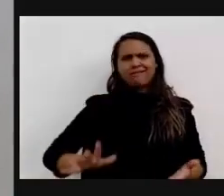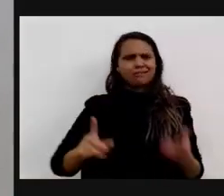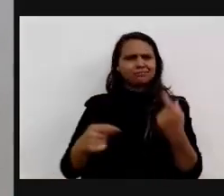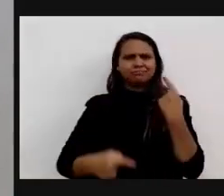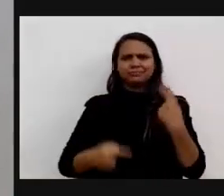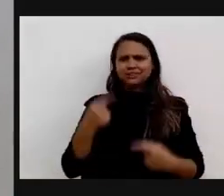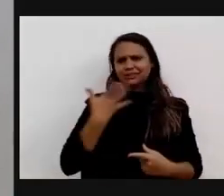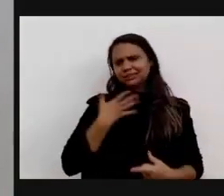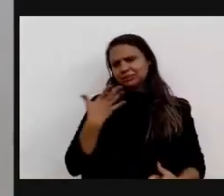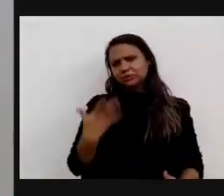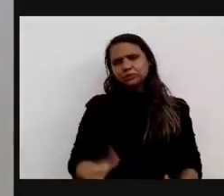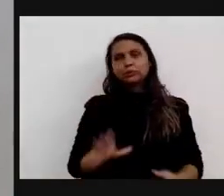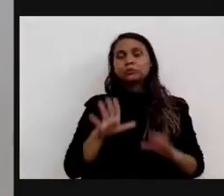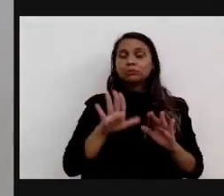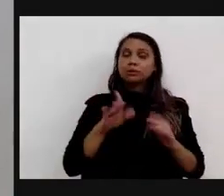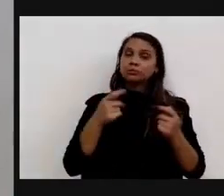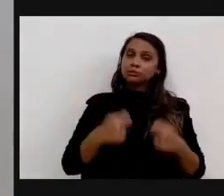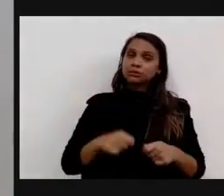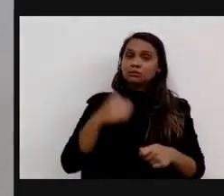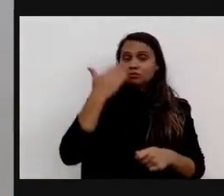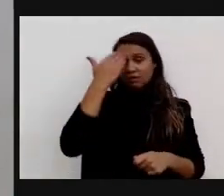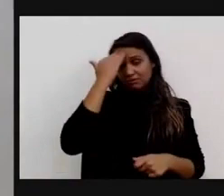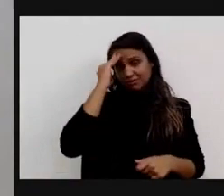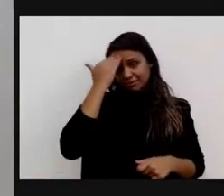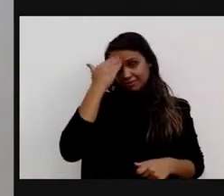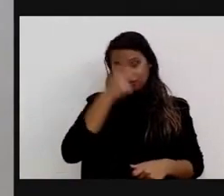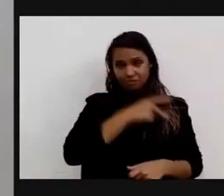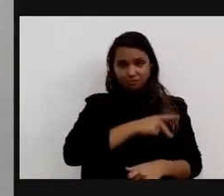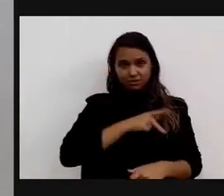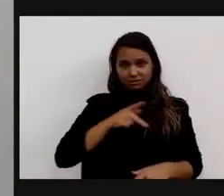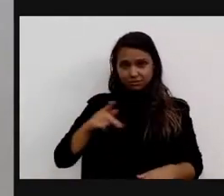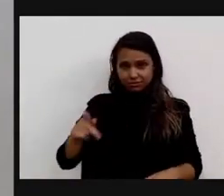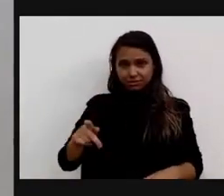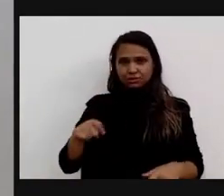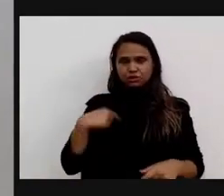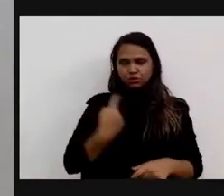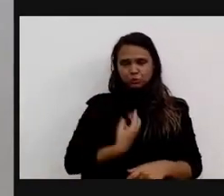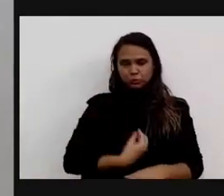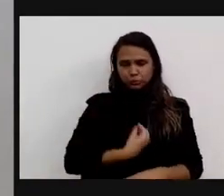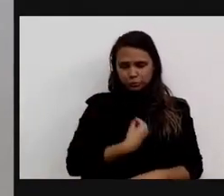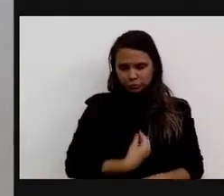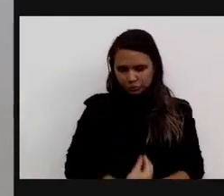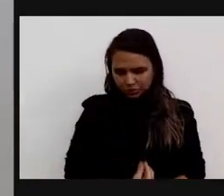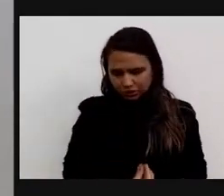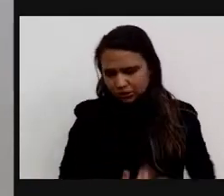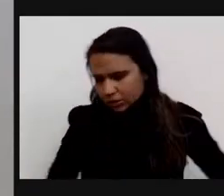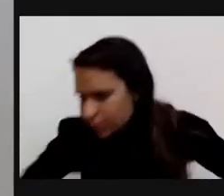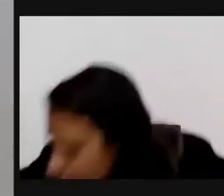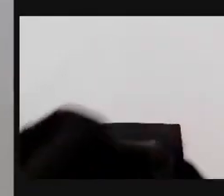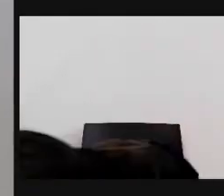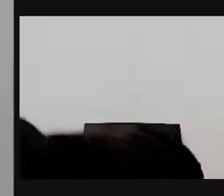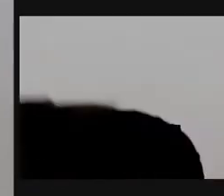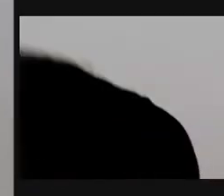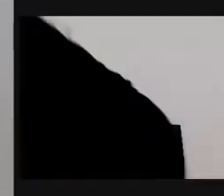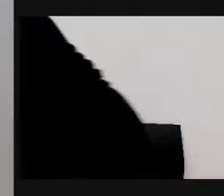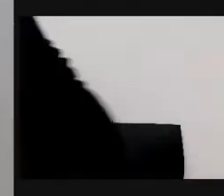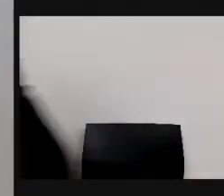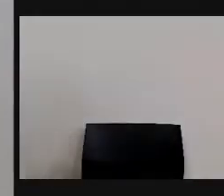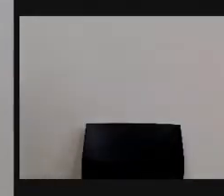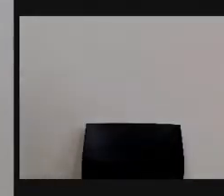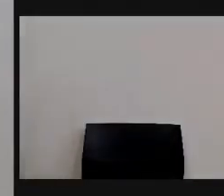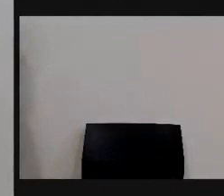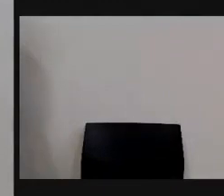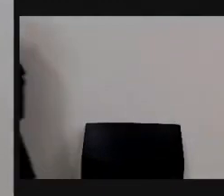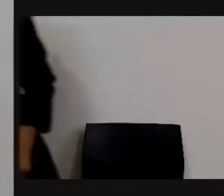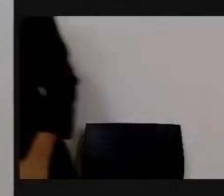mas a gente tem que entender que o presidencialismo que a gente vive como isso interfere na ocupação dos